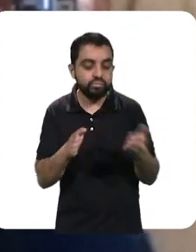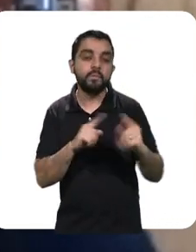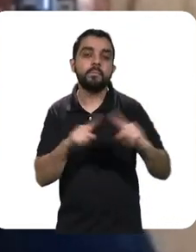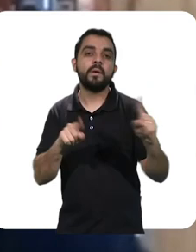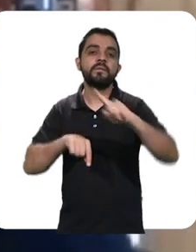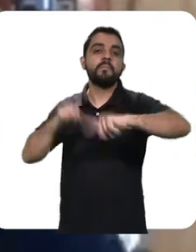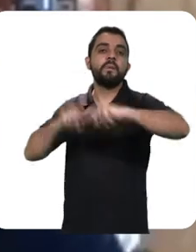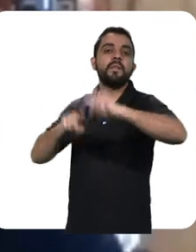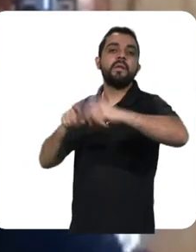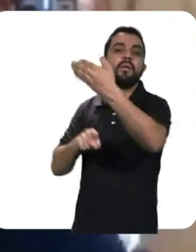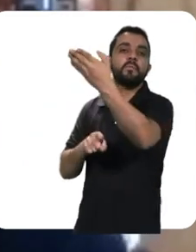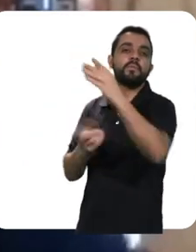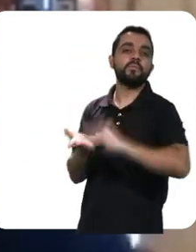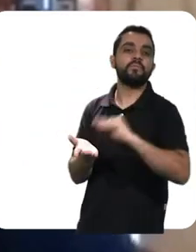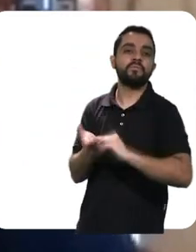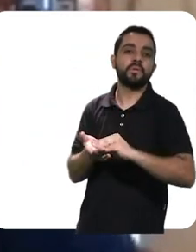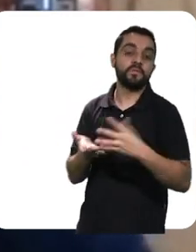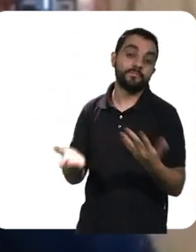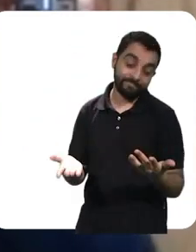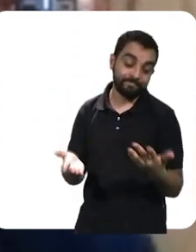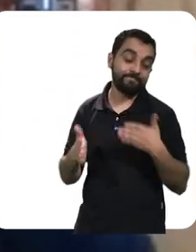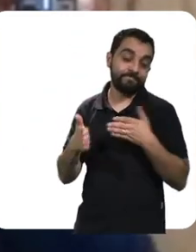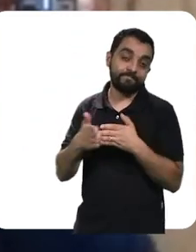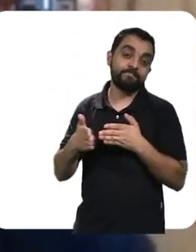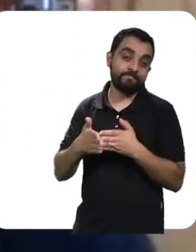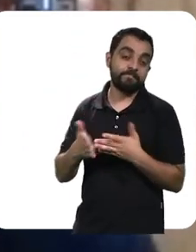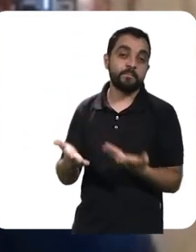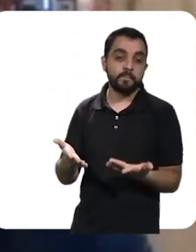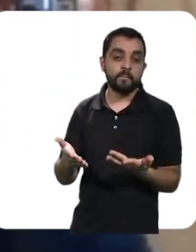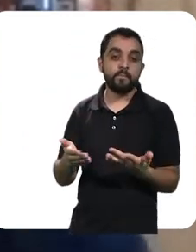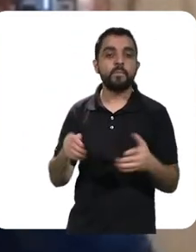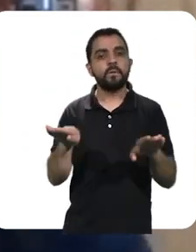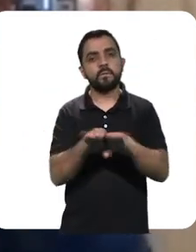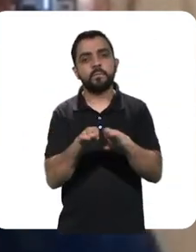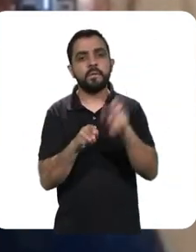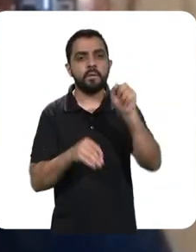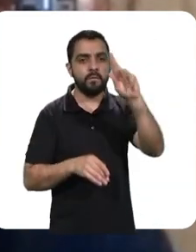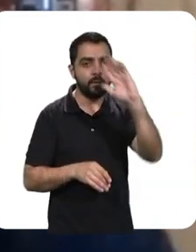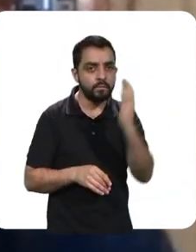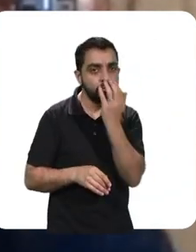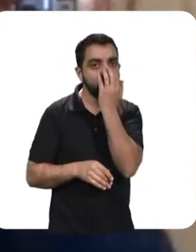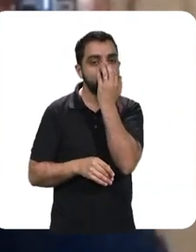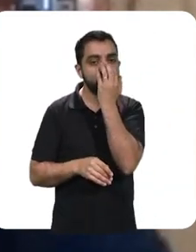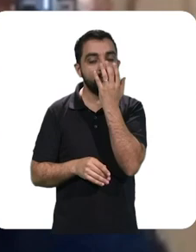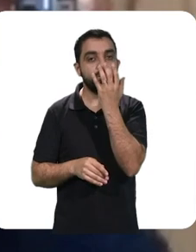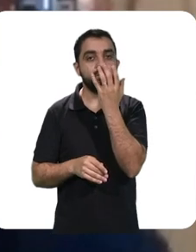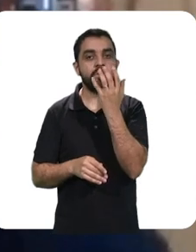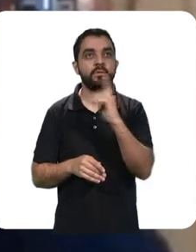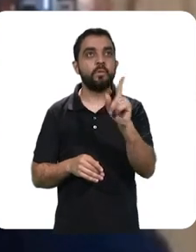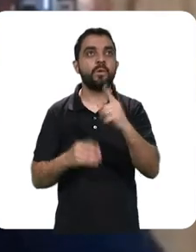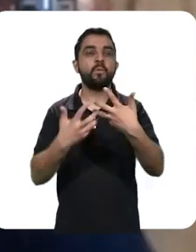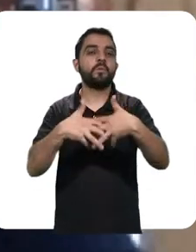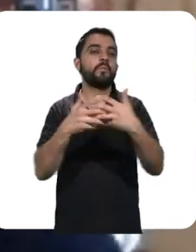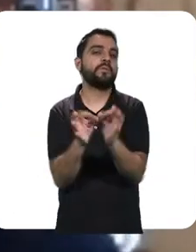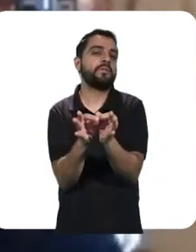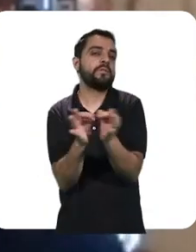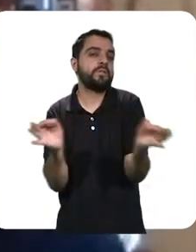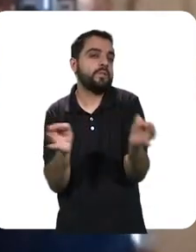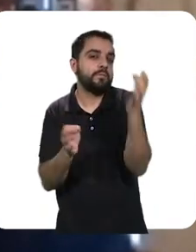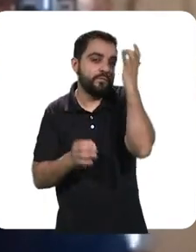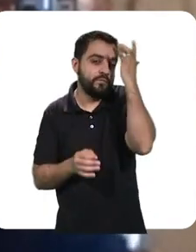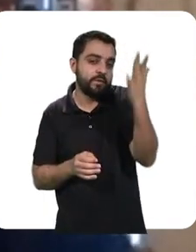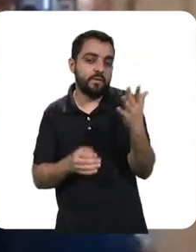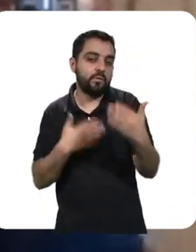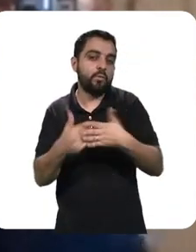ainda ela é limitada. E, além de tudo, o respirador é um equipamento bastante complexo, né? Não é uma coisa